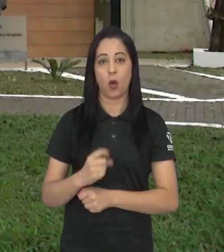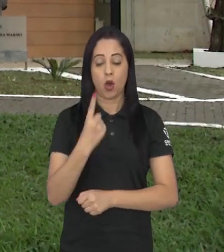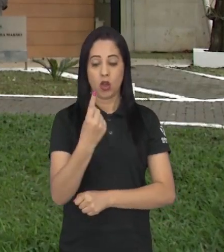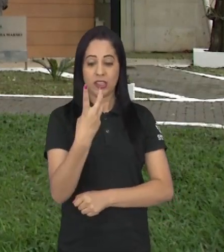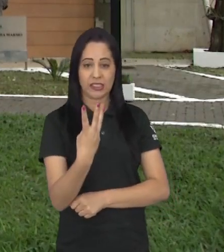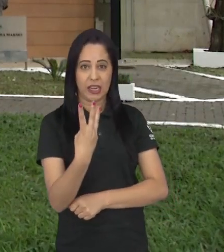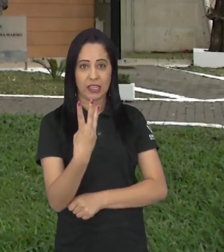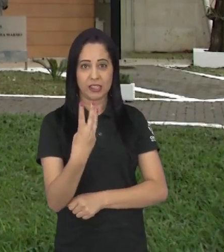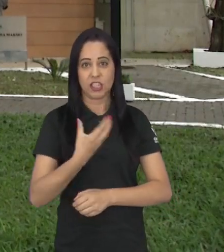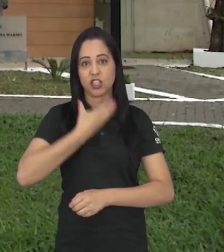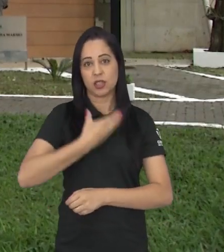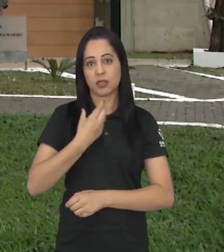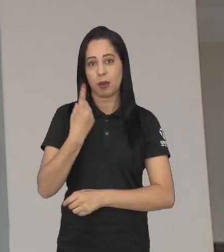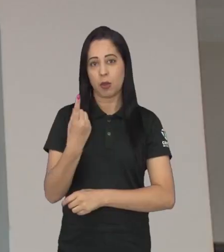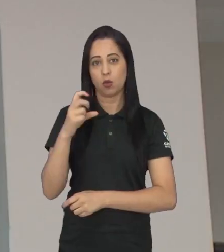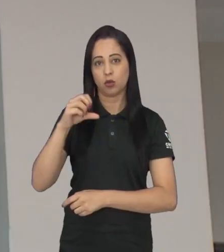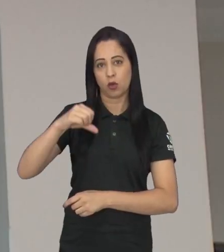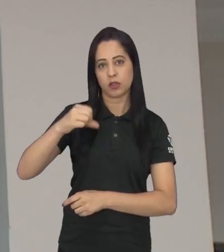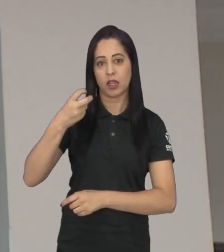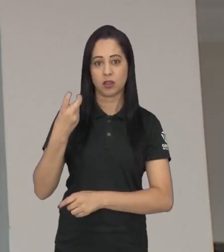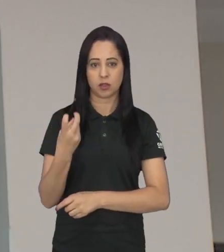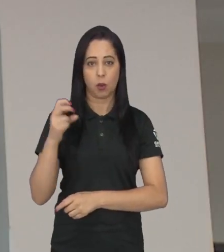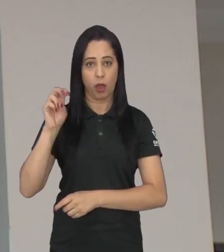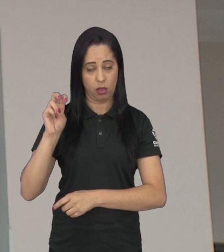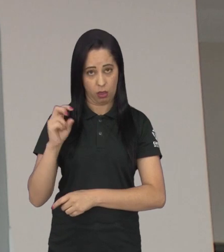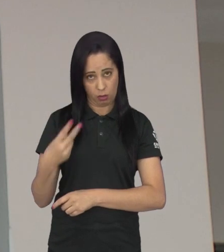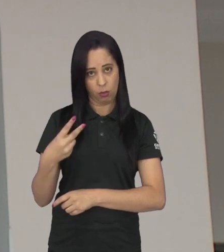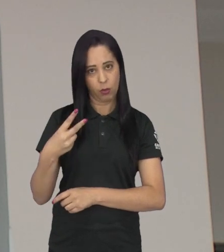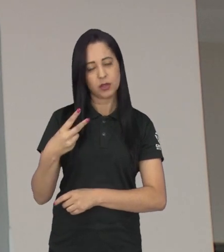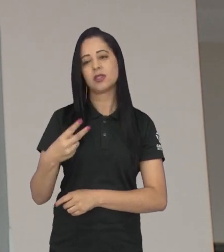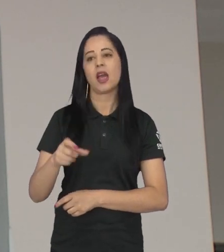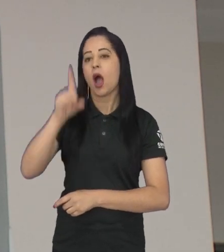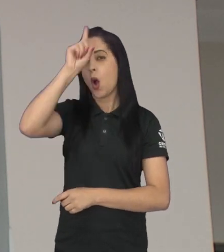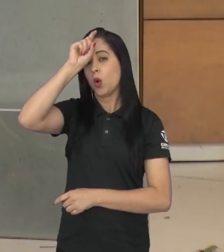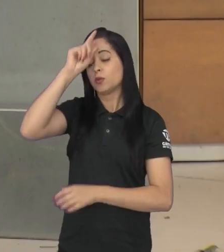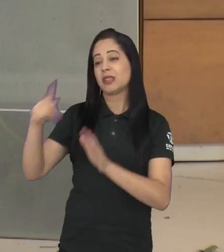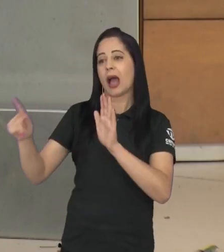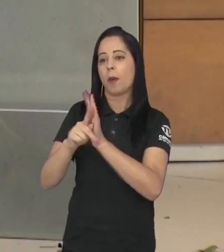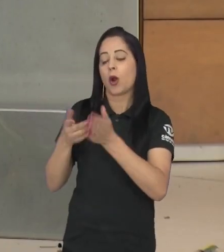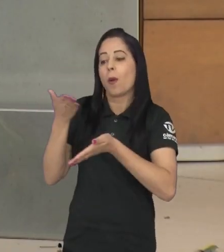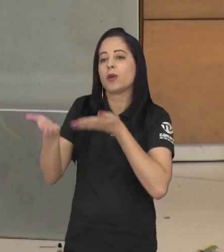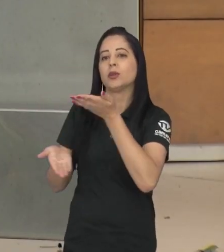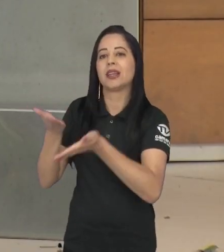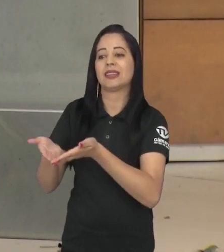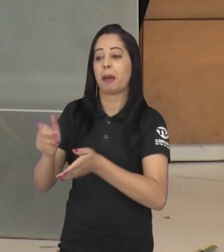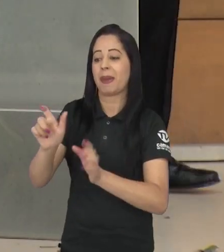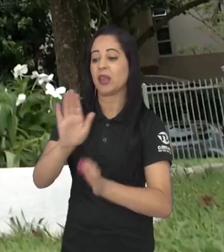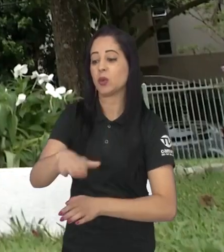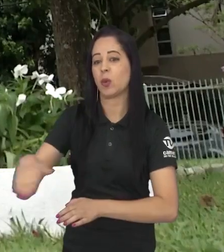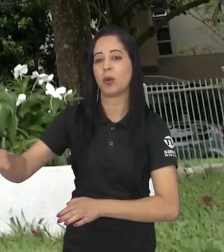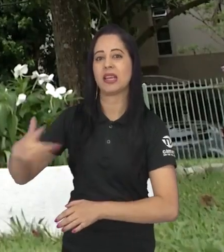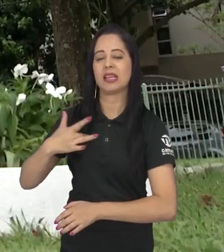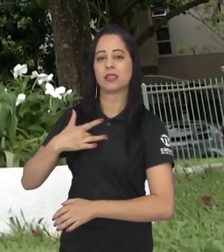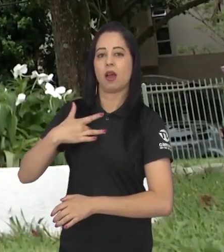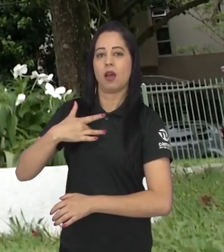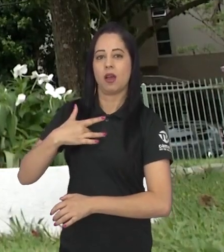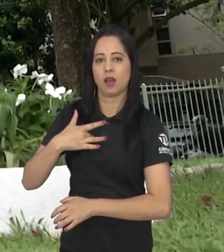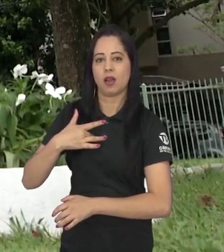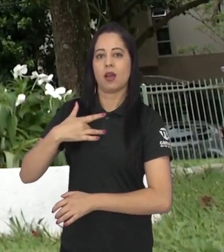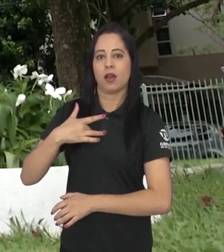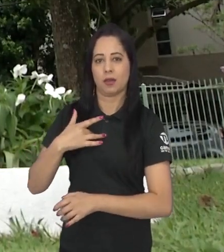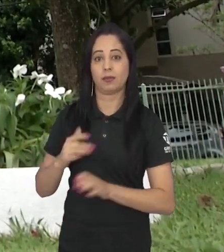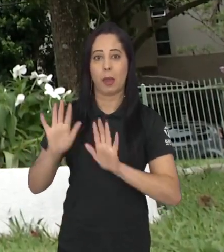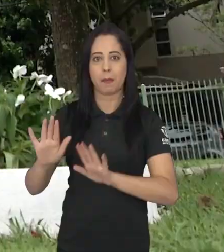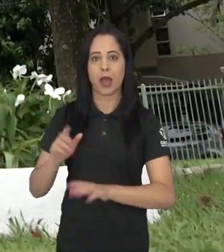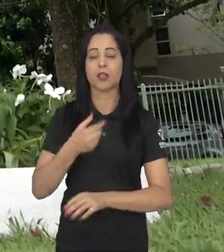de 1952 como sanatório infantil para tratamento de crianças tuberculosas, o local surgiu de um